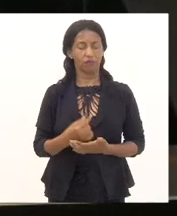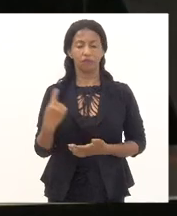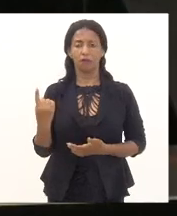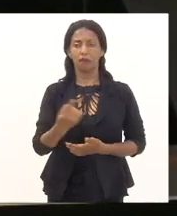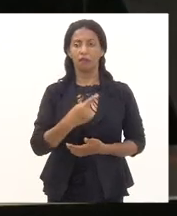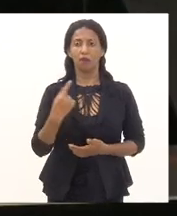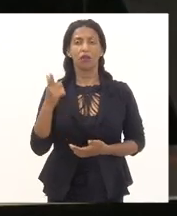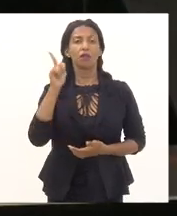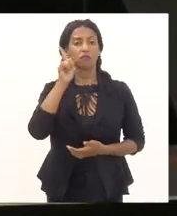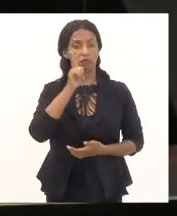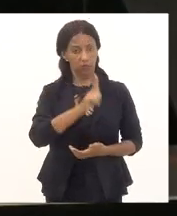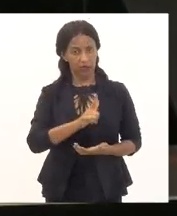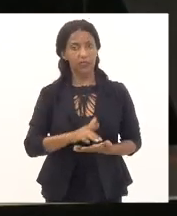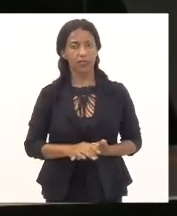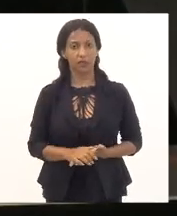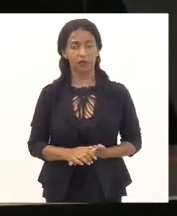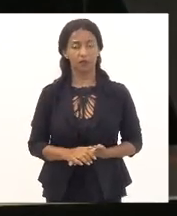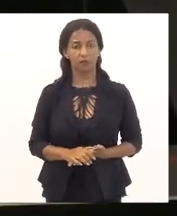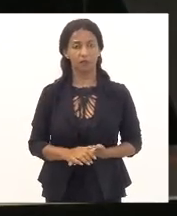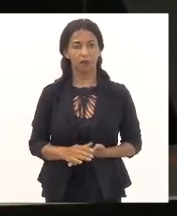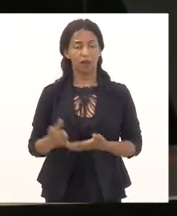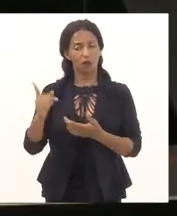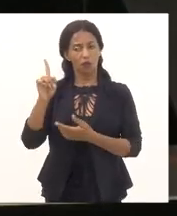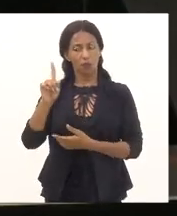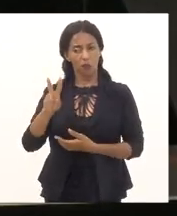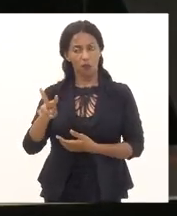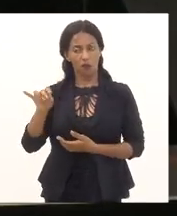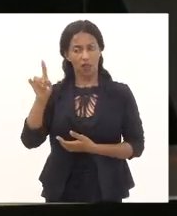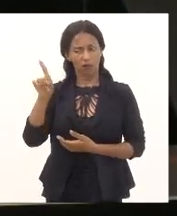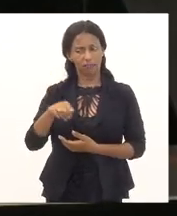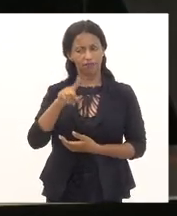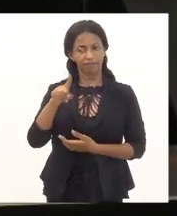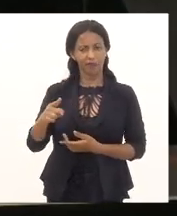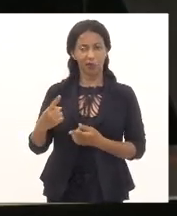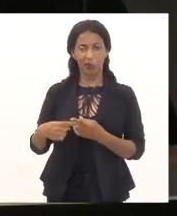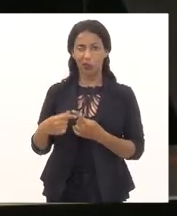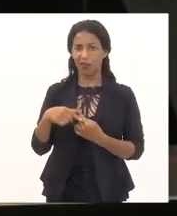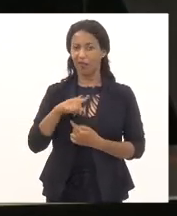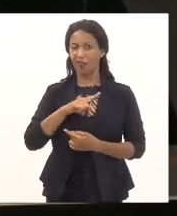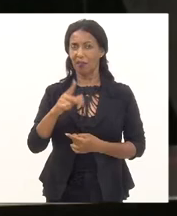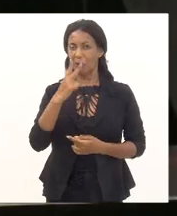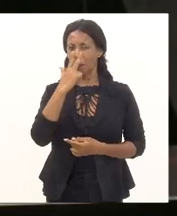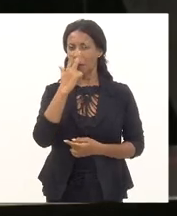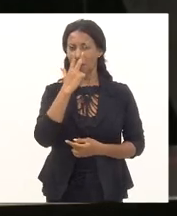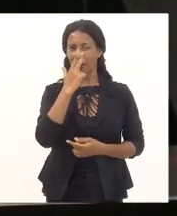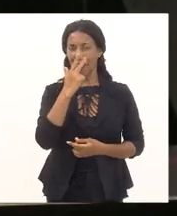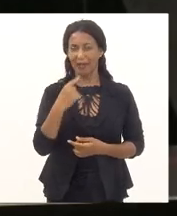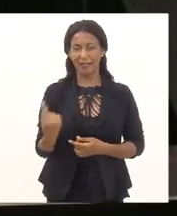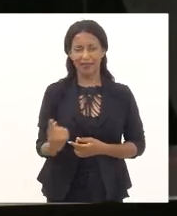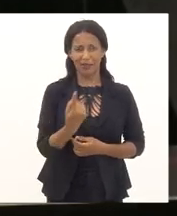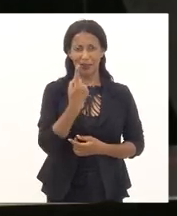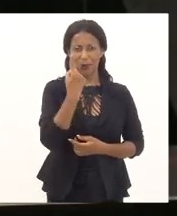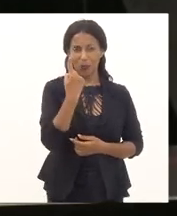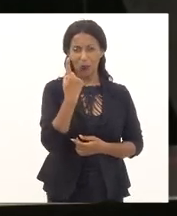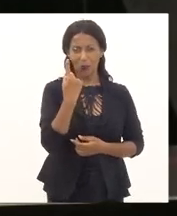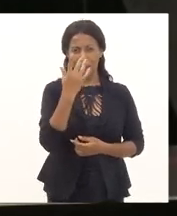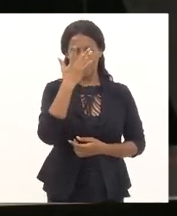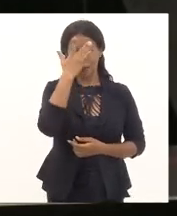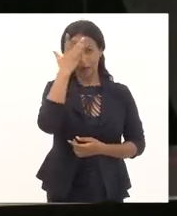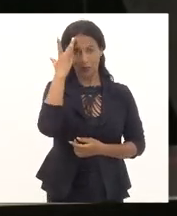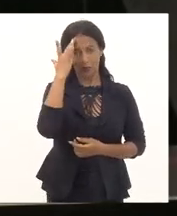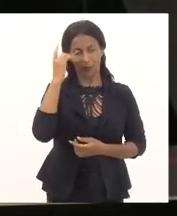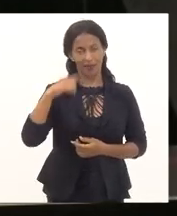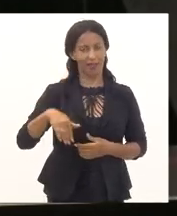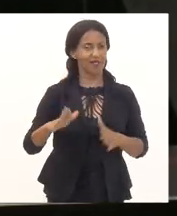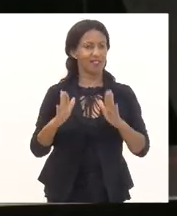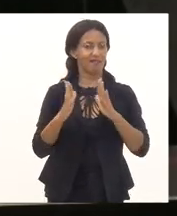nós ganharíamos a derrubada do veto, porque não me parece que haveria um parlamentar dessa casa